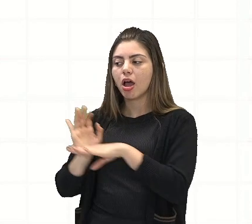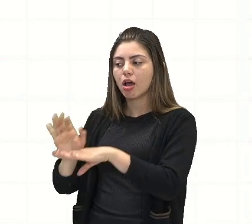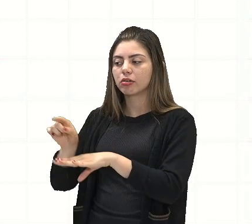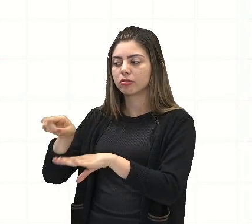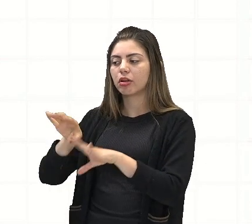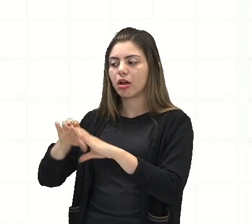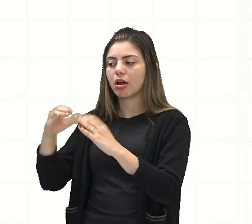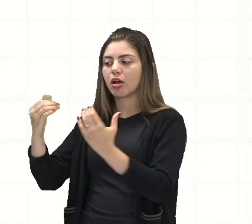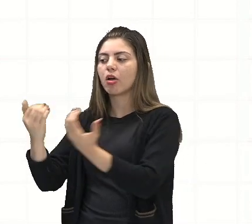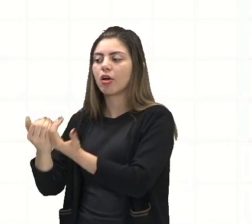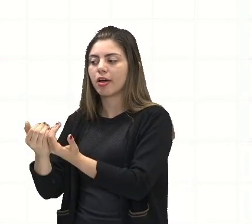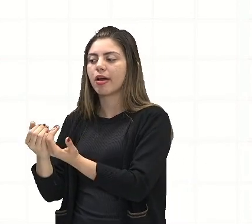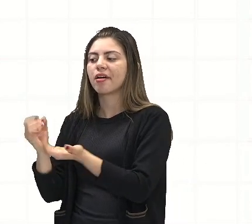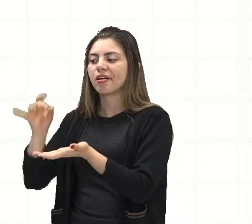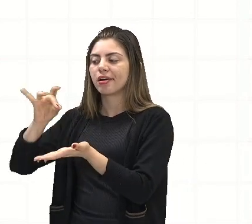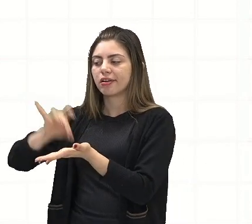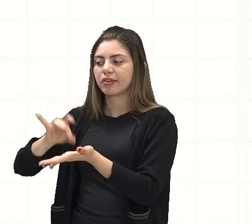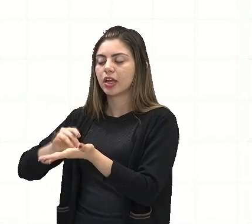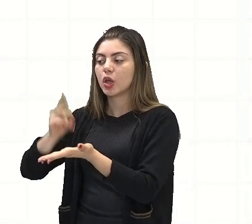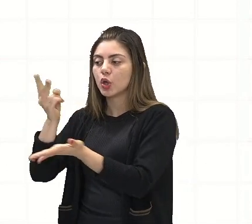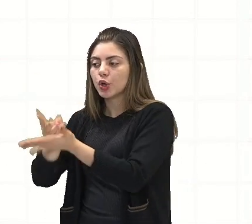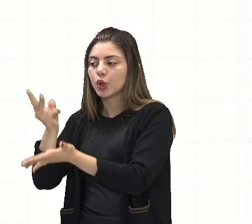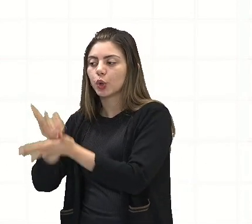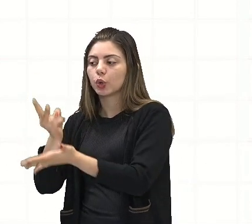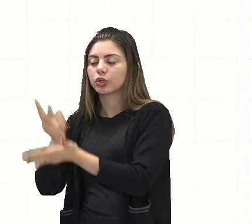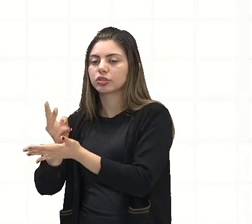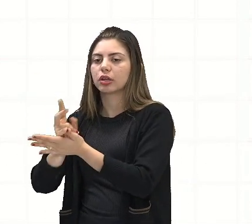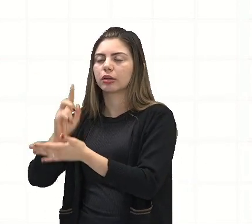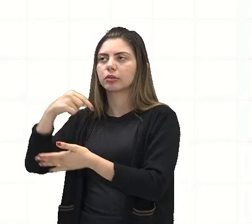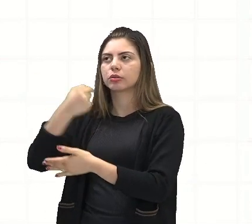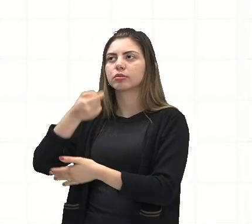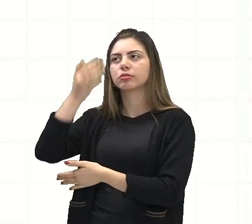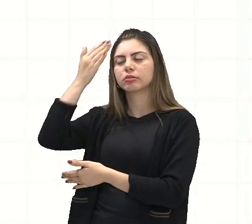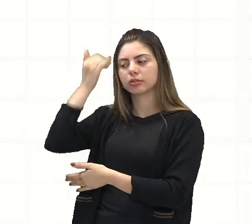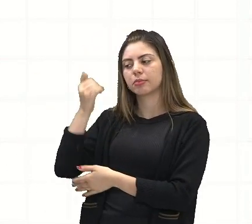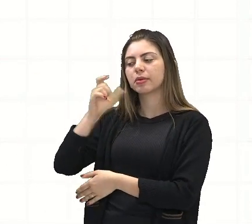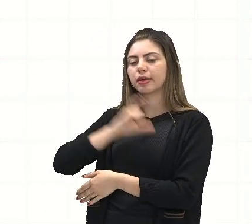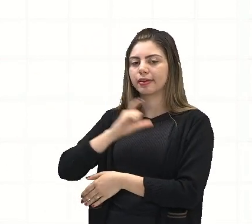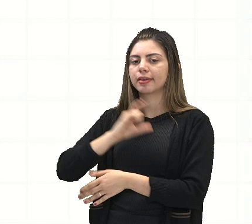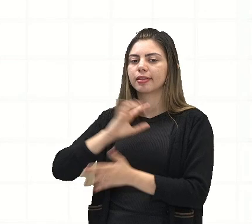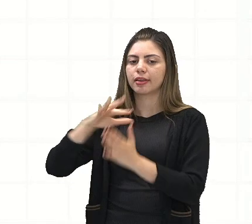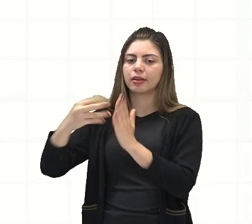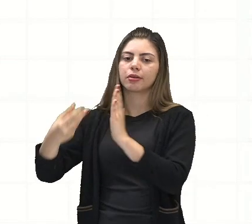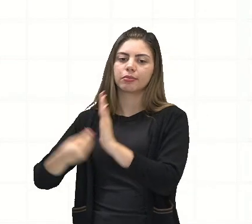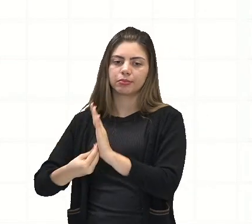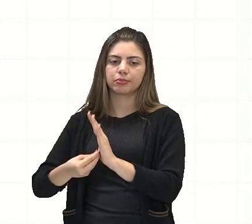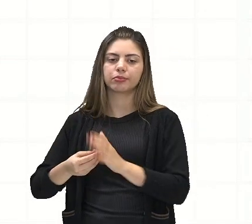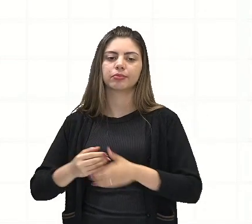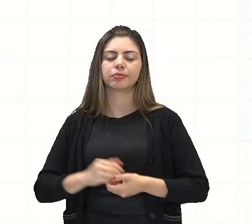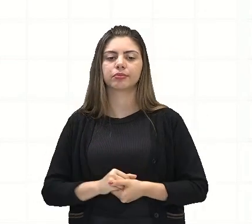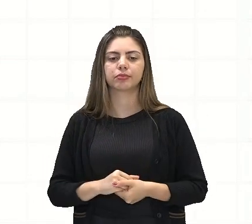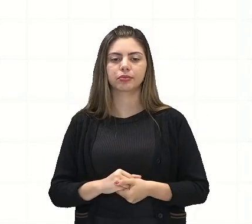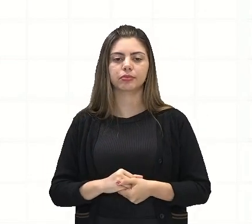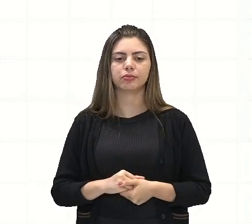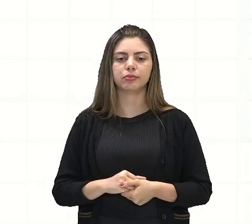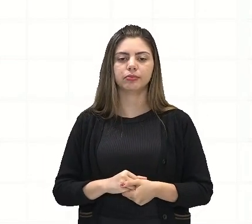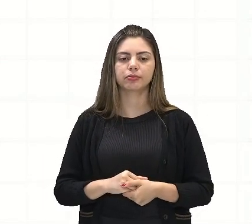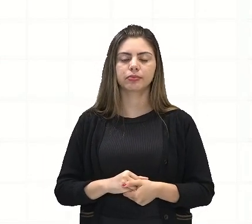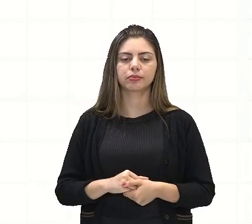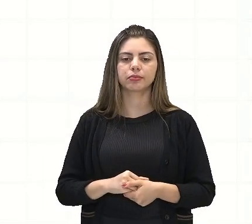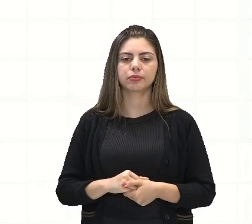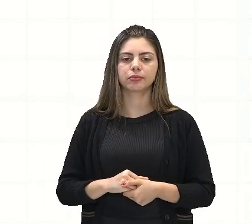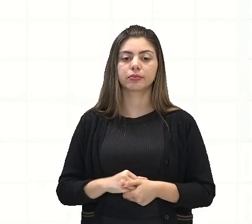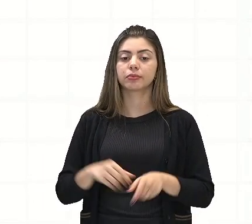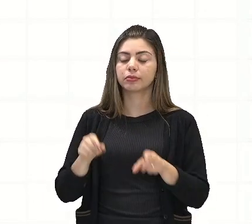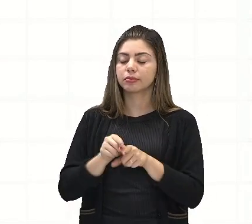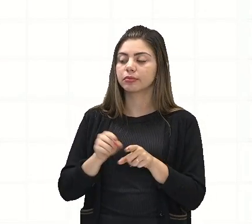a reconhecer e manter viva a presença das comunidades quilombolas e o